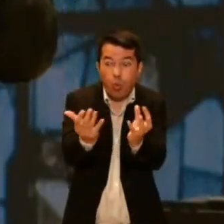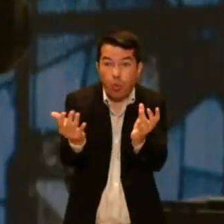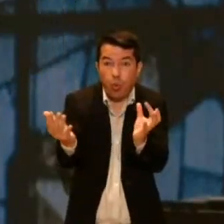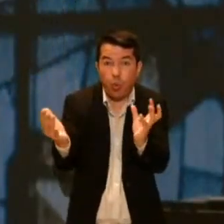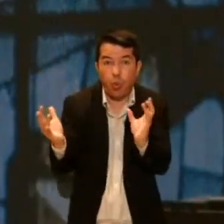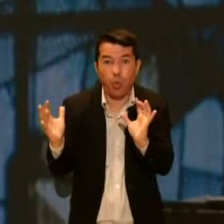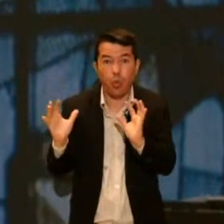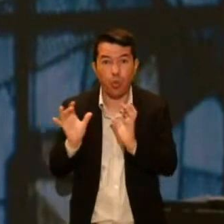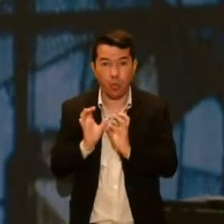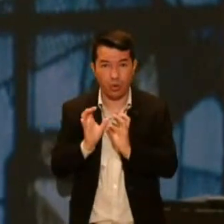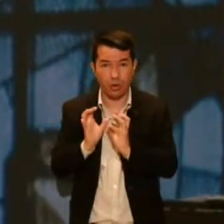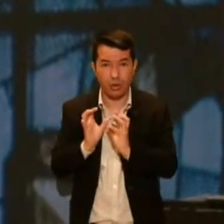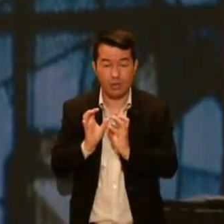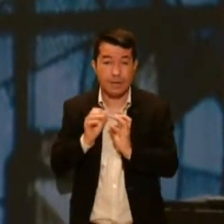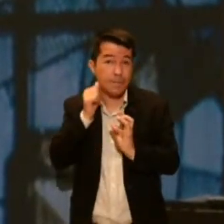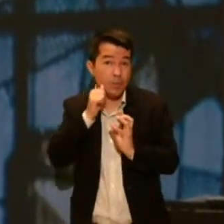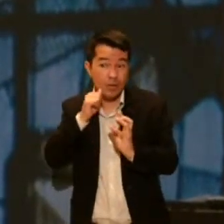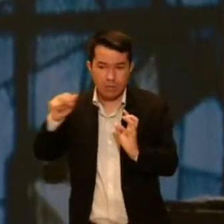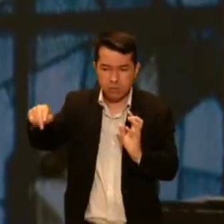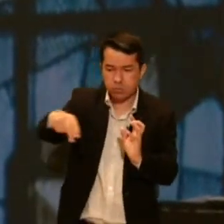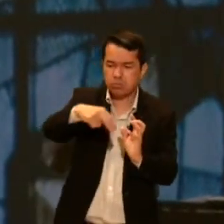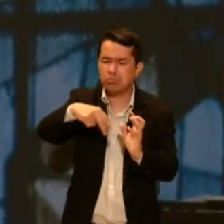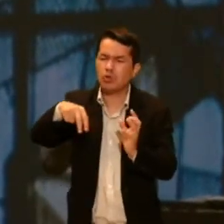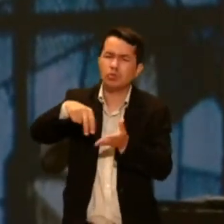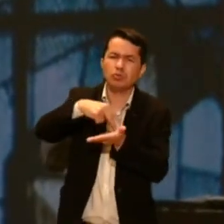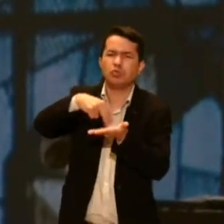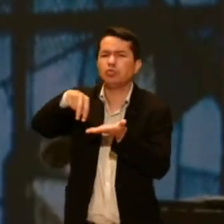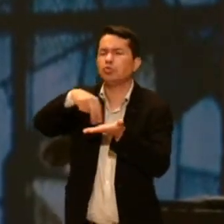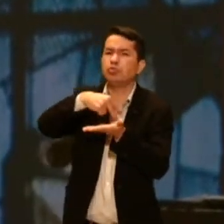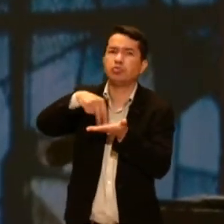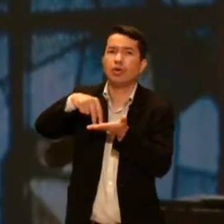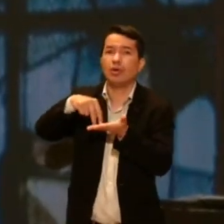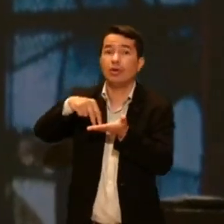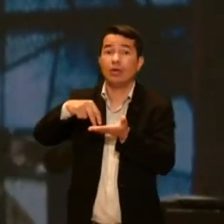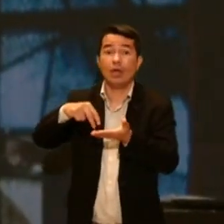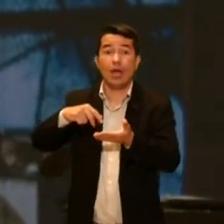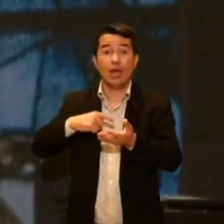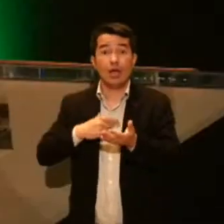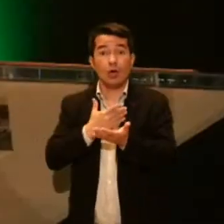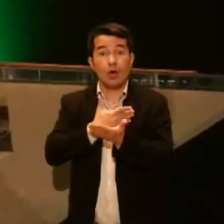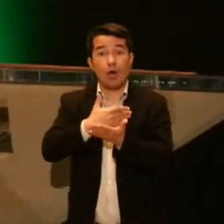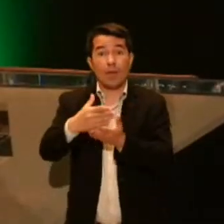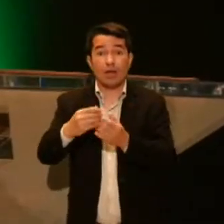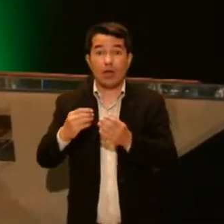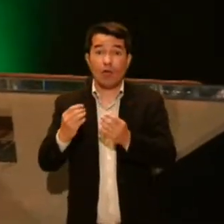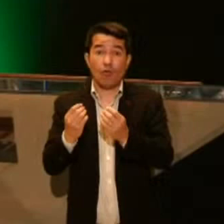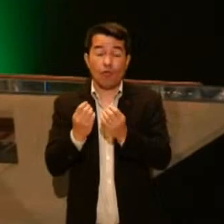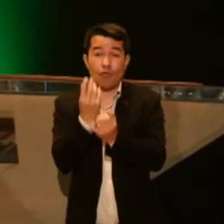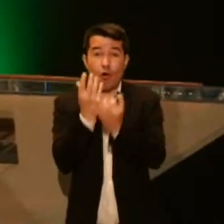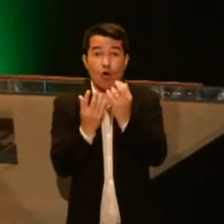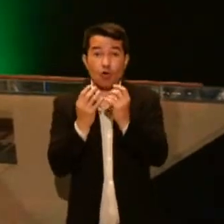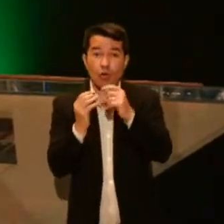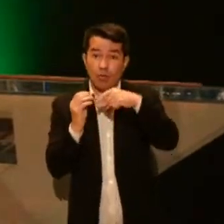vez a sua roupa pegou fogo, quase que ela morre. E aquilo ficou na cabeça dela. Ela disse assim: como